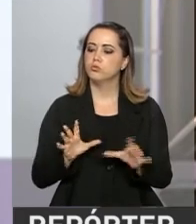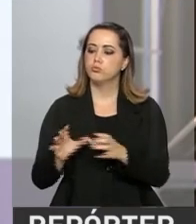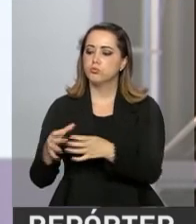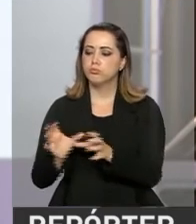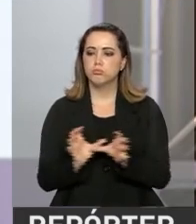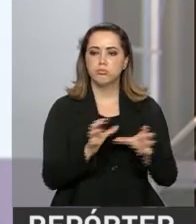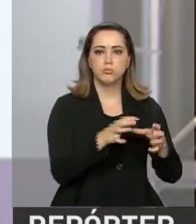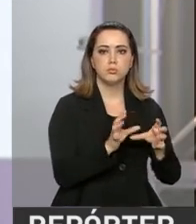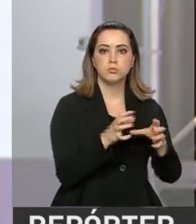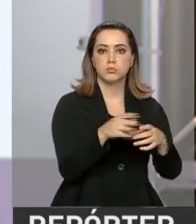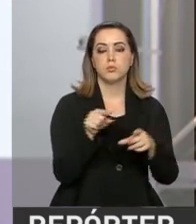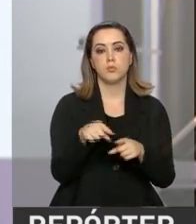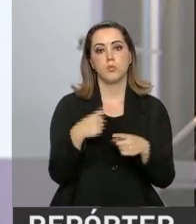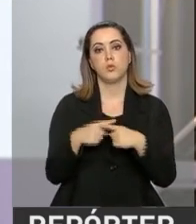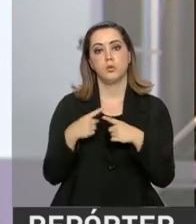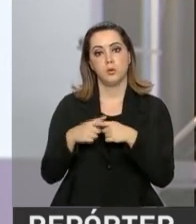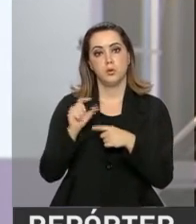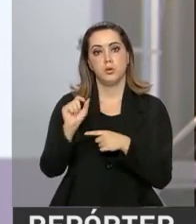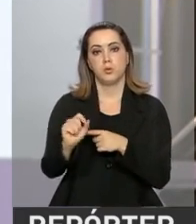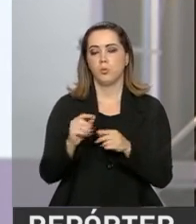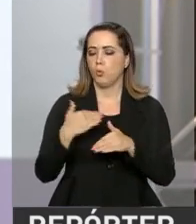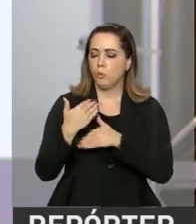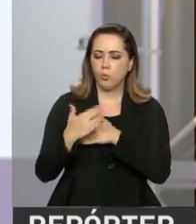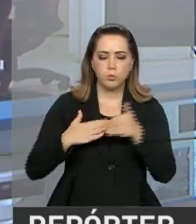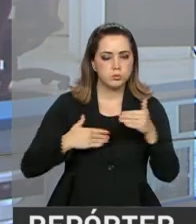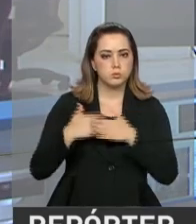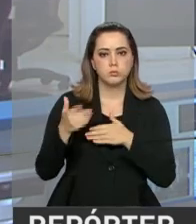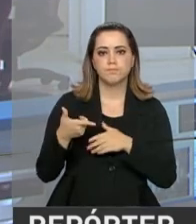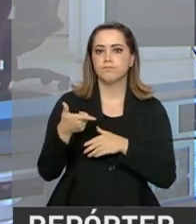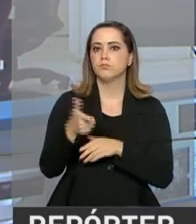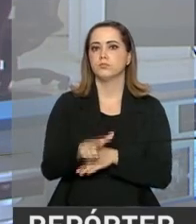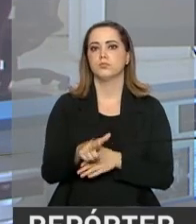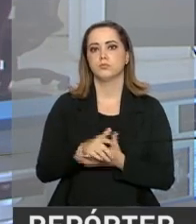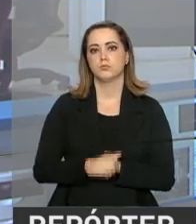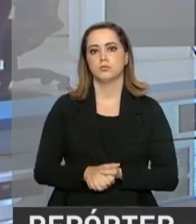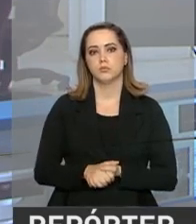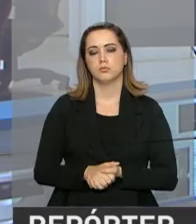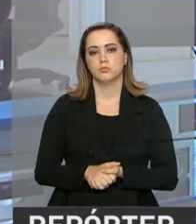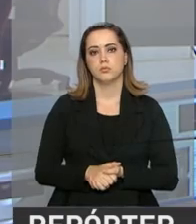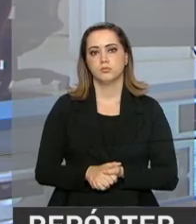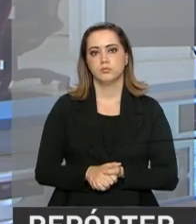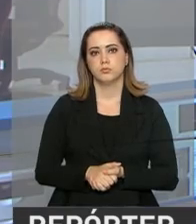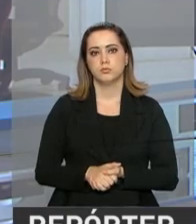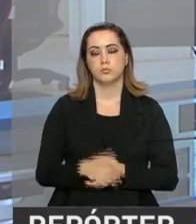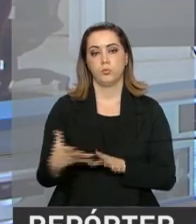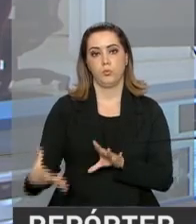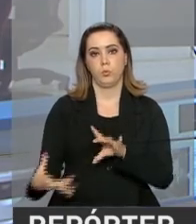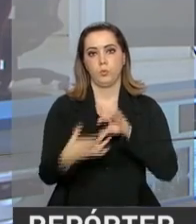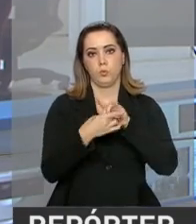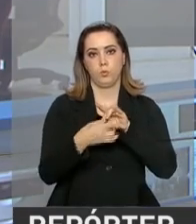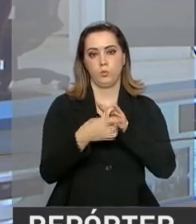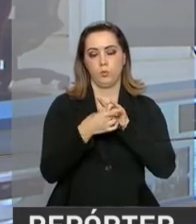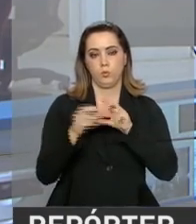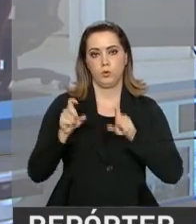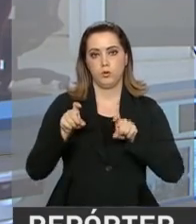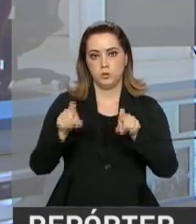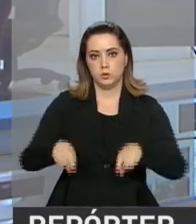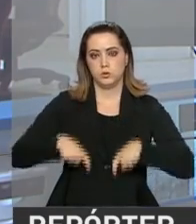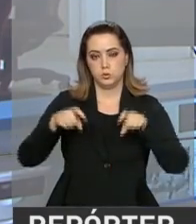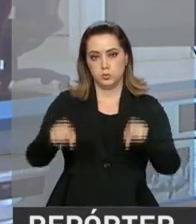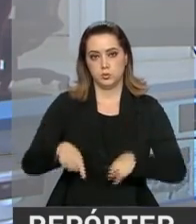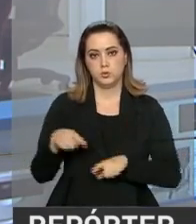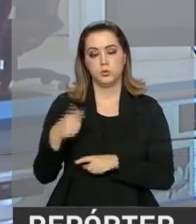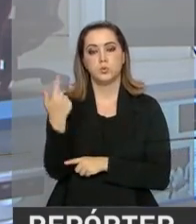cenários, qualquer cenário que venha pela frente. A União de Produtores Rurais em uma cooperativa em Goiás